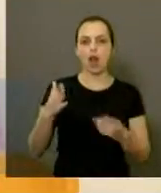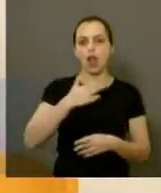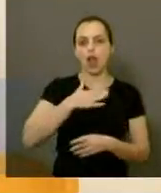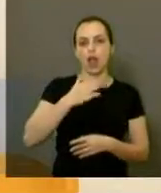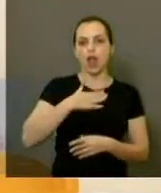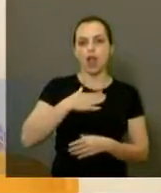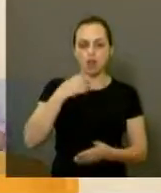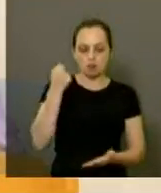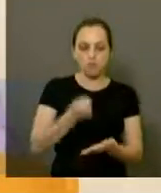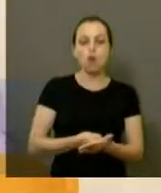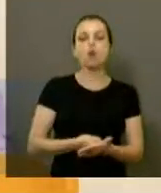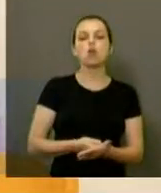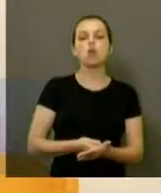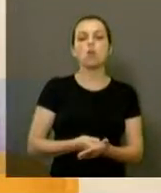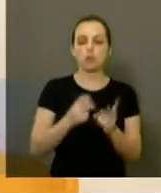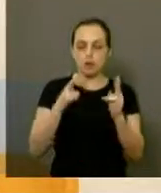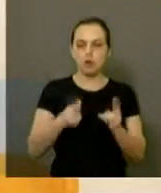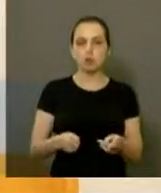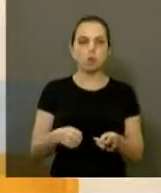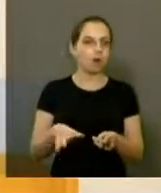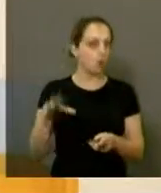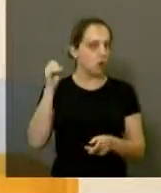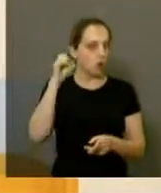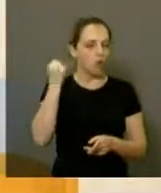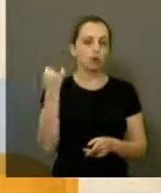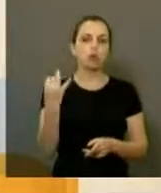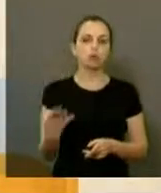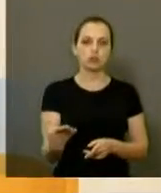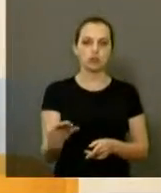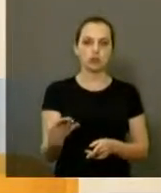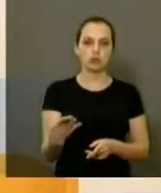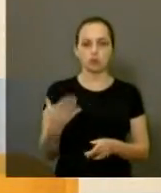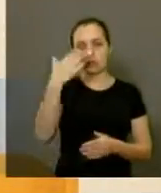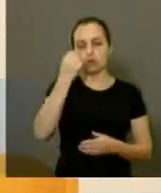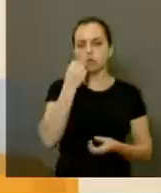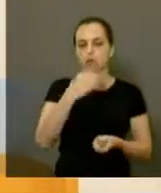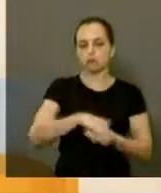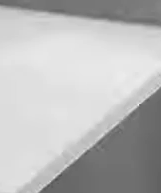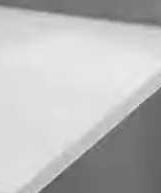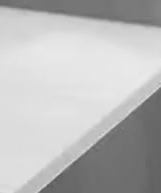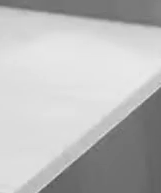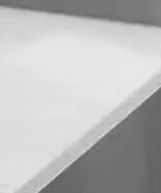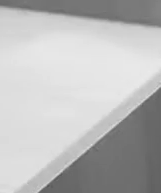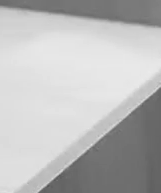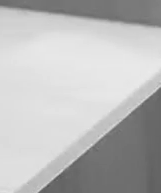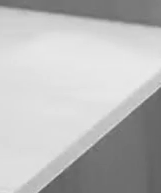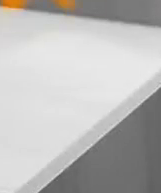eu vou cumprir assim que eu ouvir quais são as suas argumentações. Boa noite, muito obrigado.